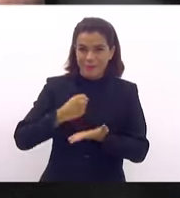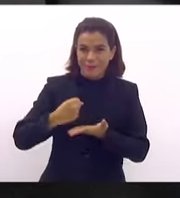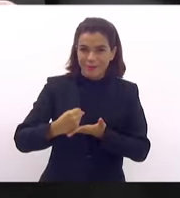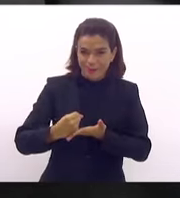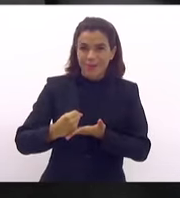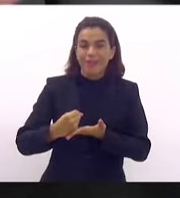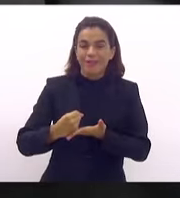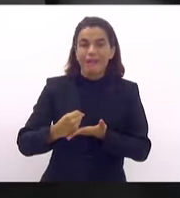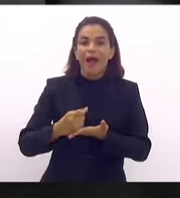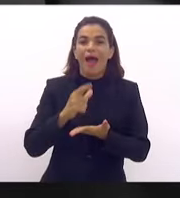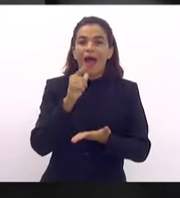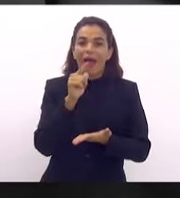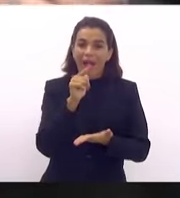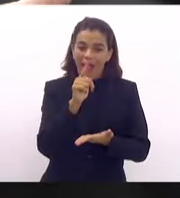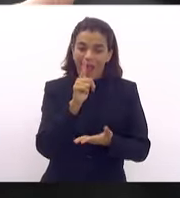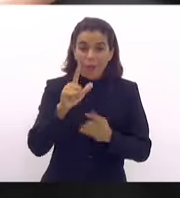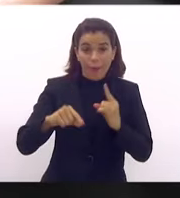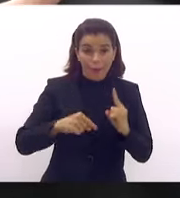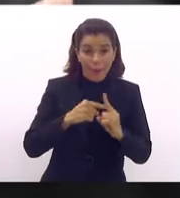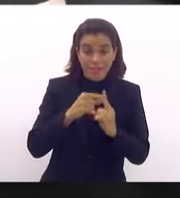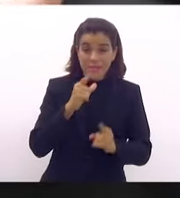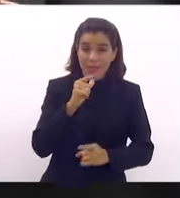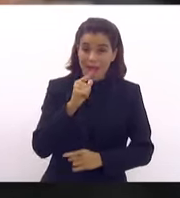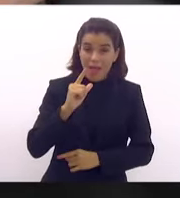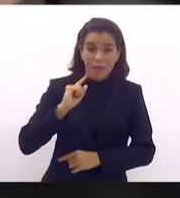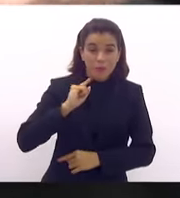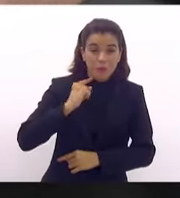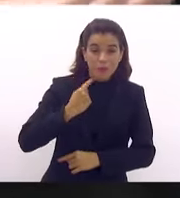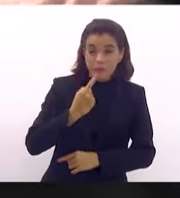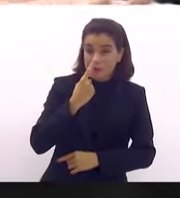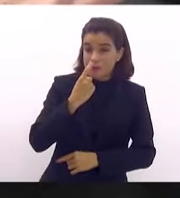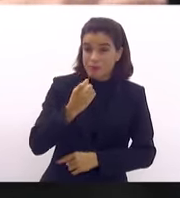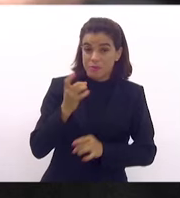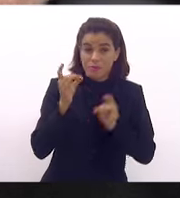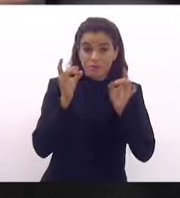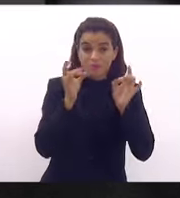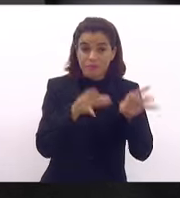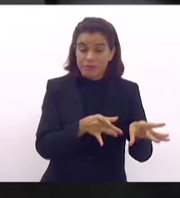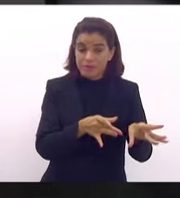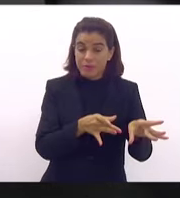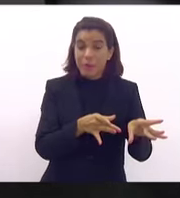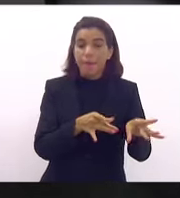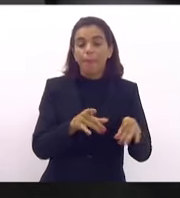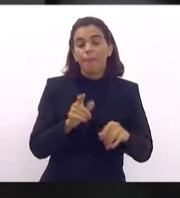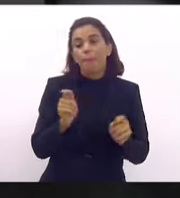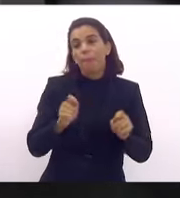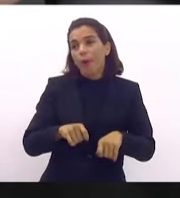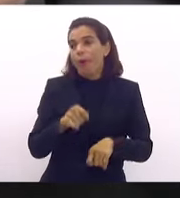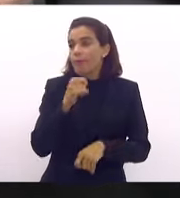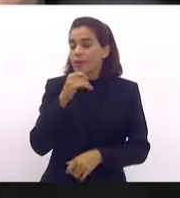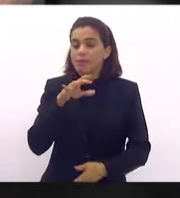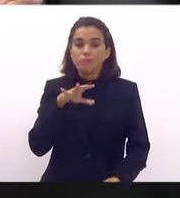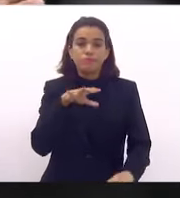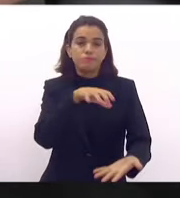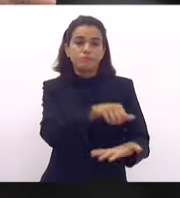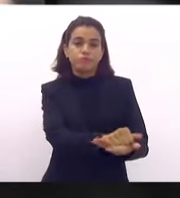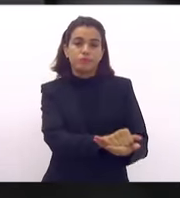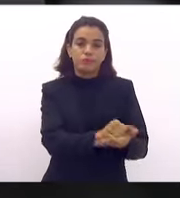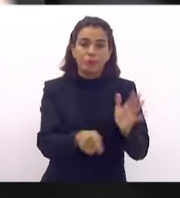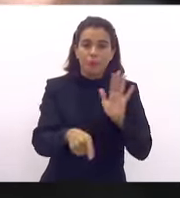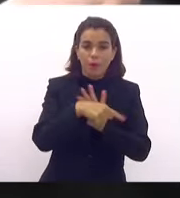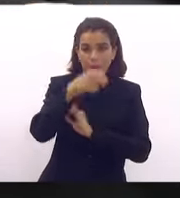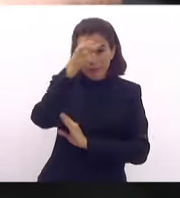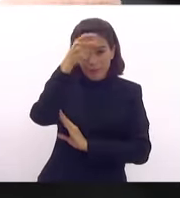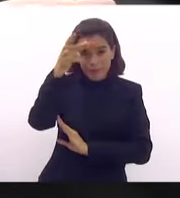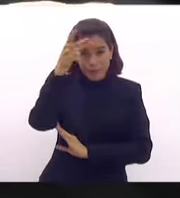sua rede de água e de esgoto. Aí vem uma municipalidade, pode ser da capital, pode ser de Nova Iguaçu,